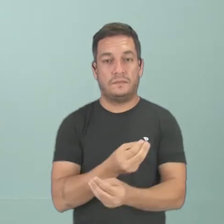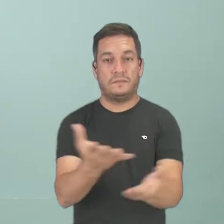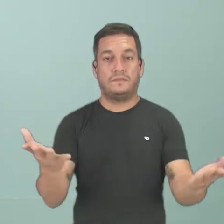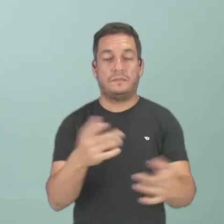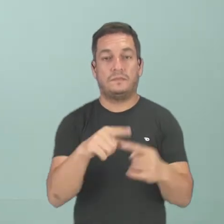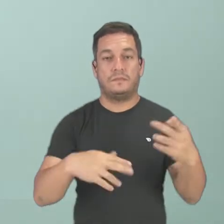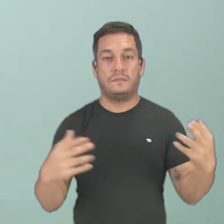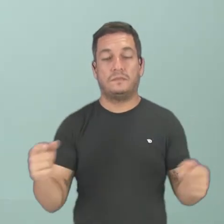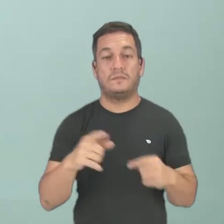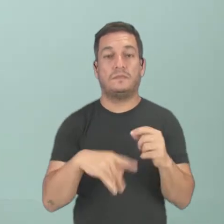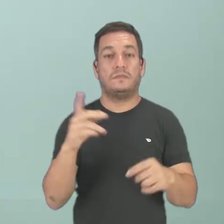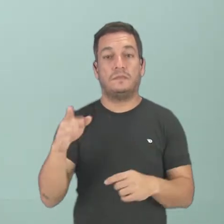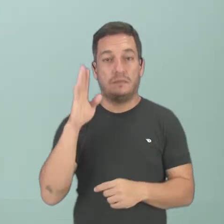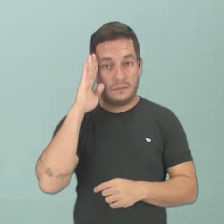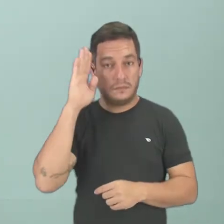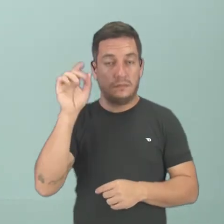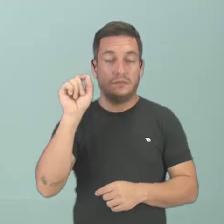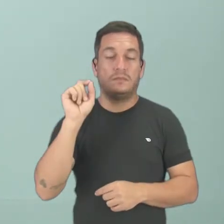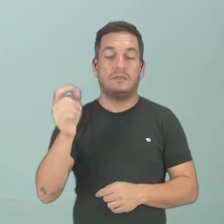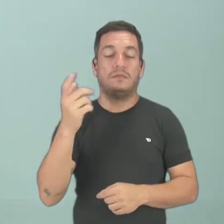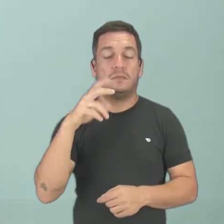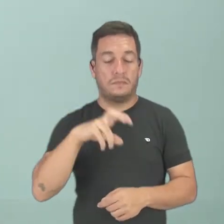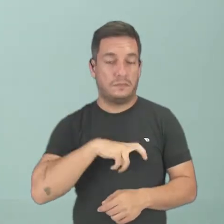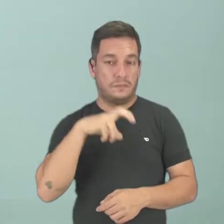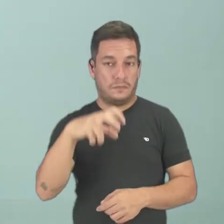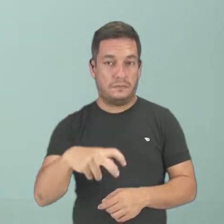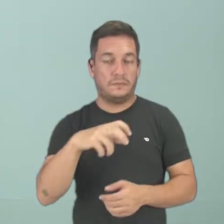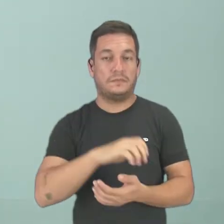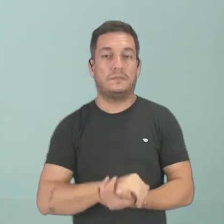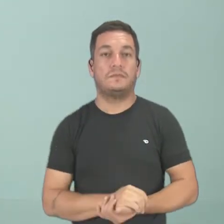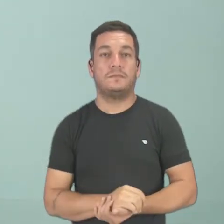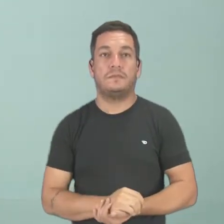era exclusivamente para eles.